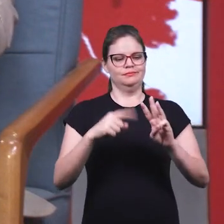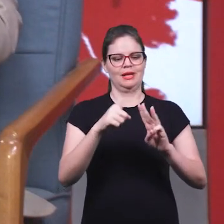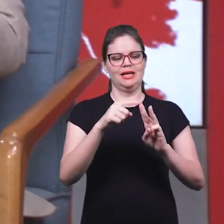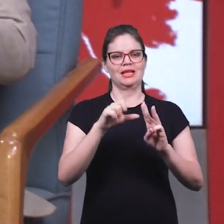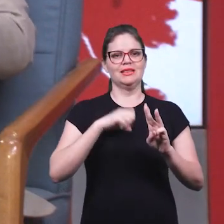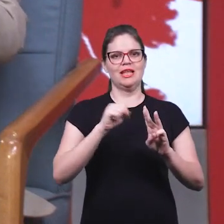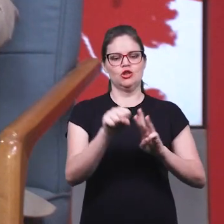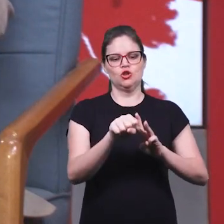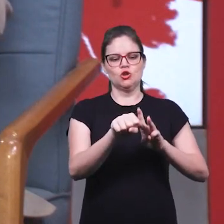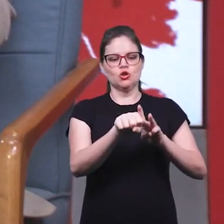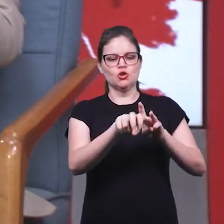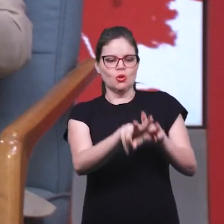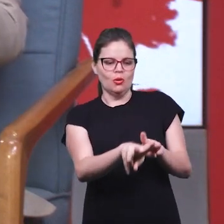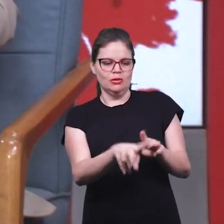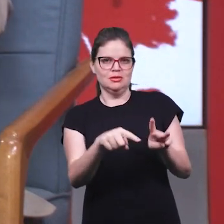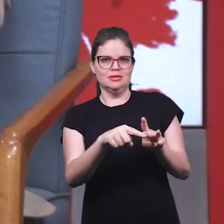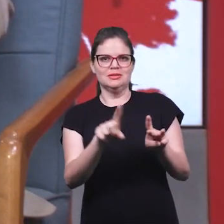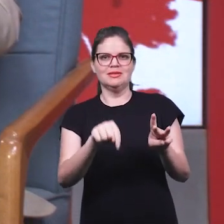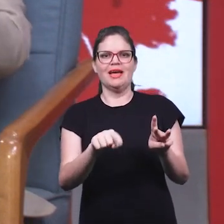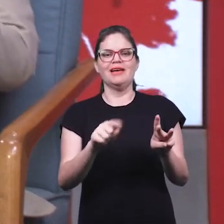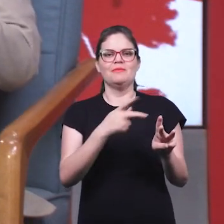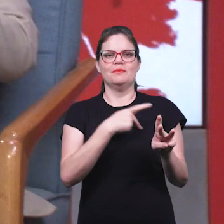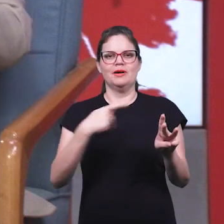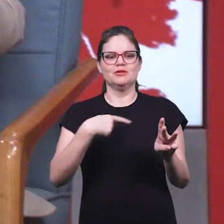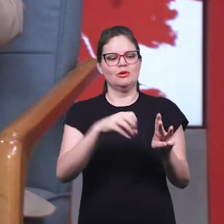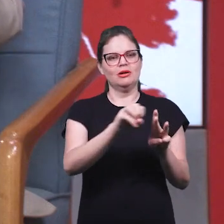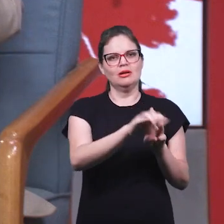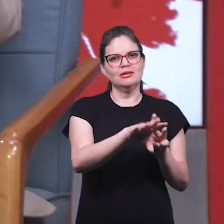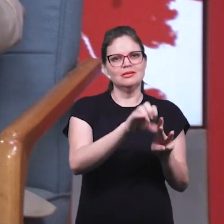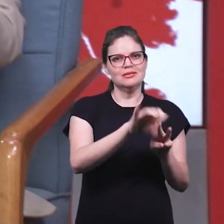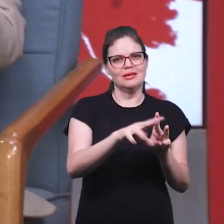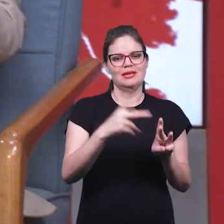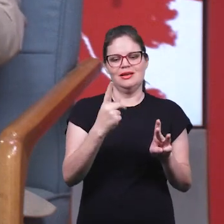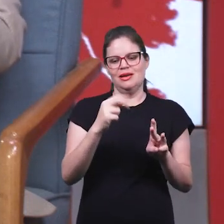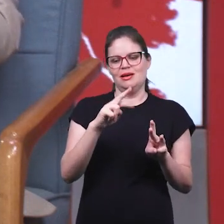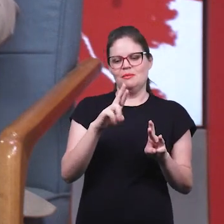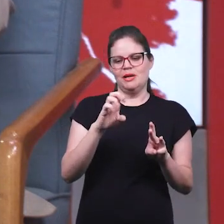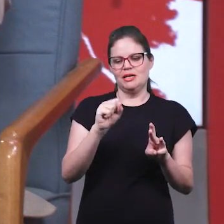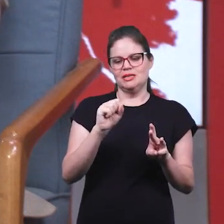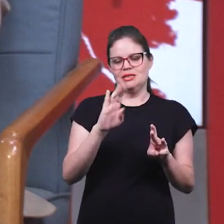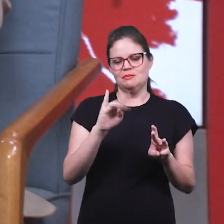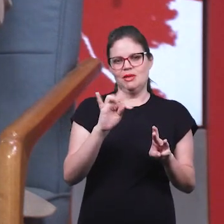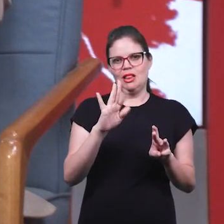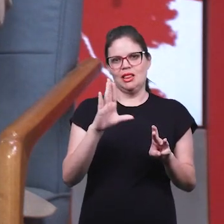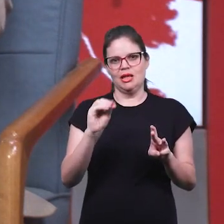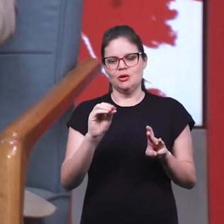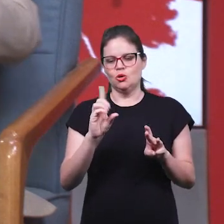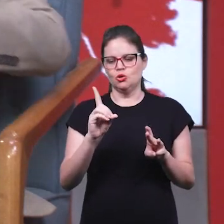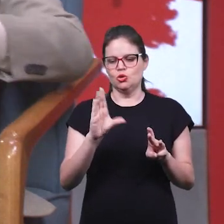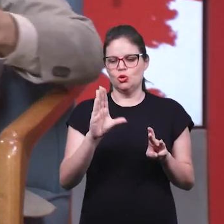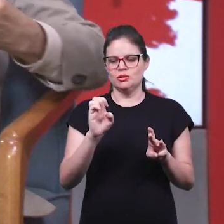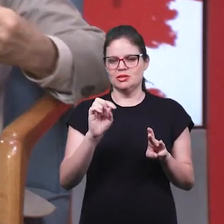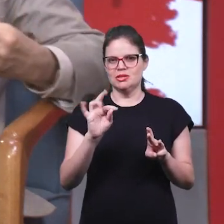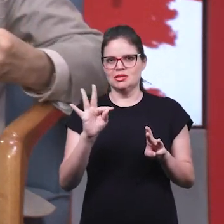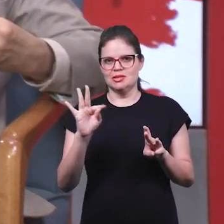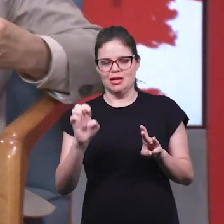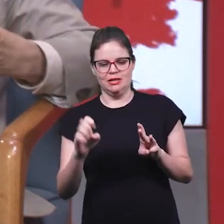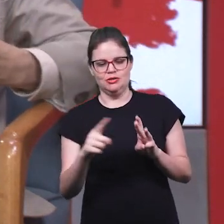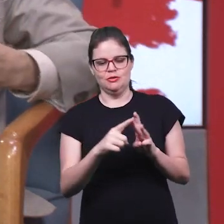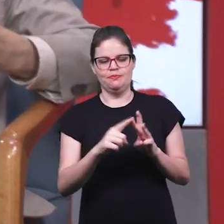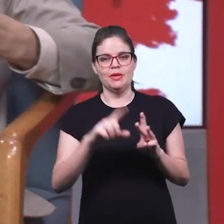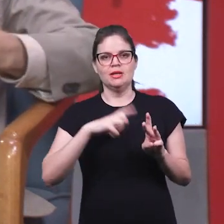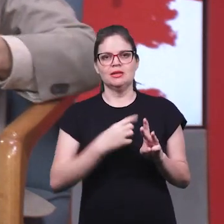é o docente? É aquele que ensina, é o responsável, aquele que teve uma formação acadêmica para ser o pastor, e aquele outro